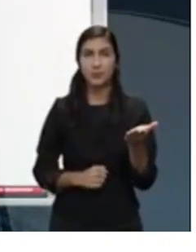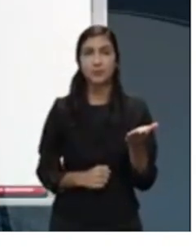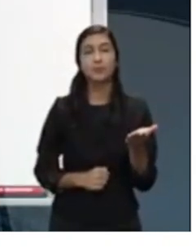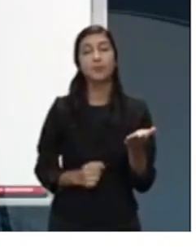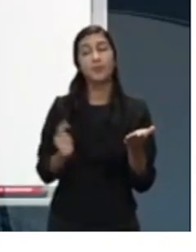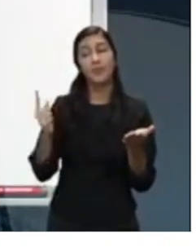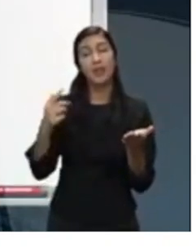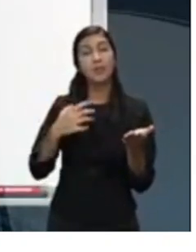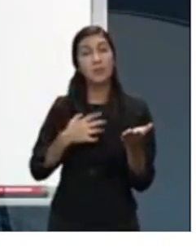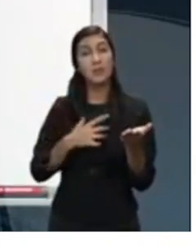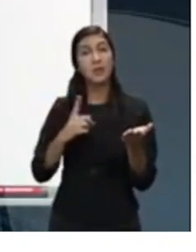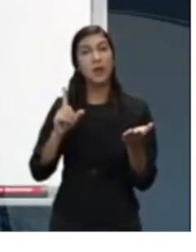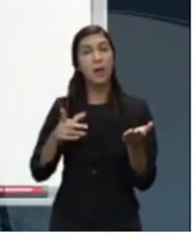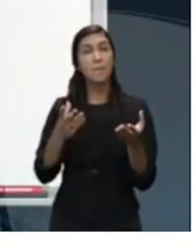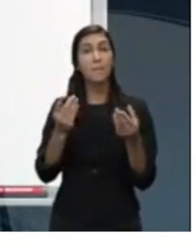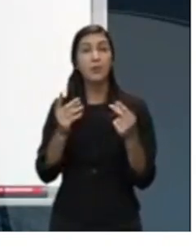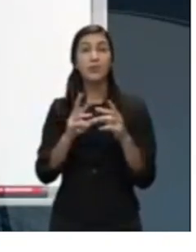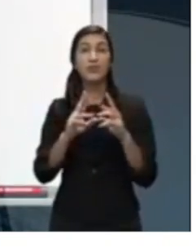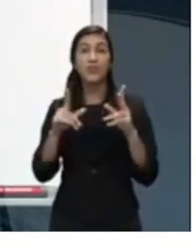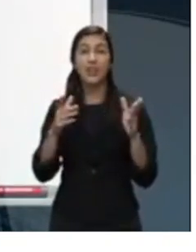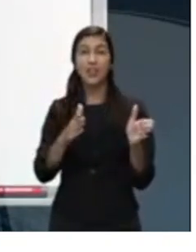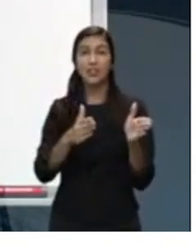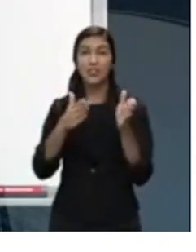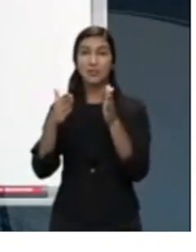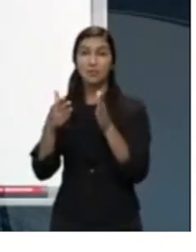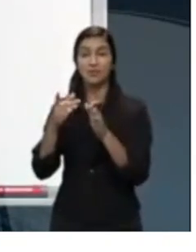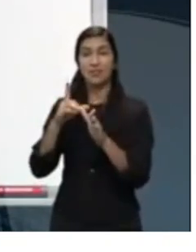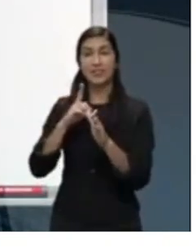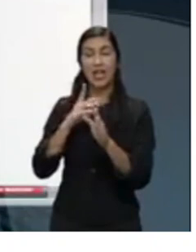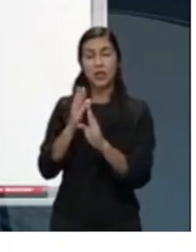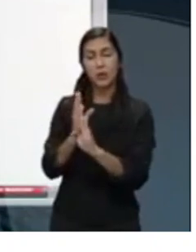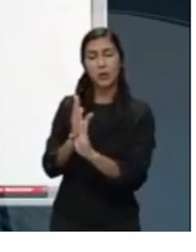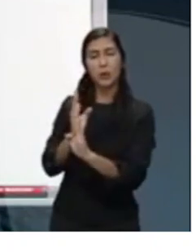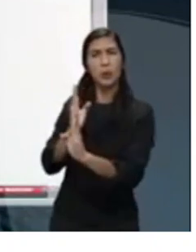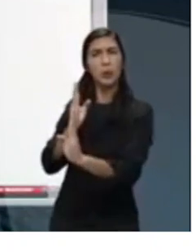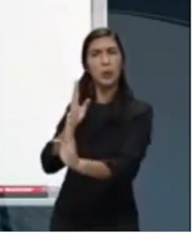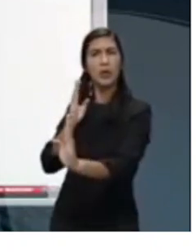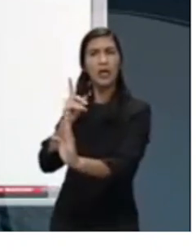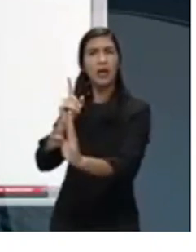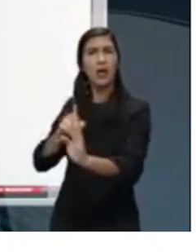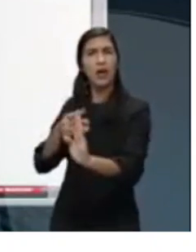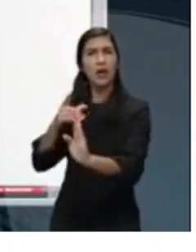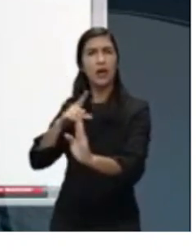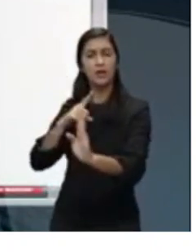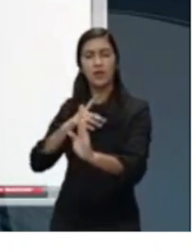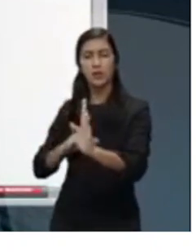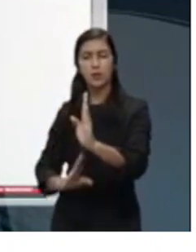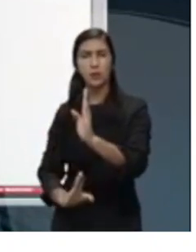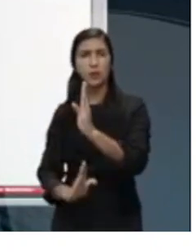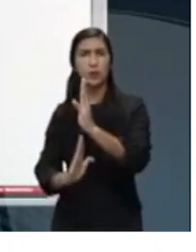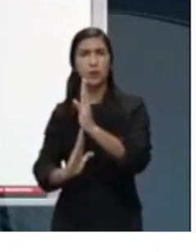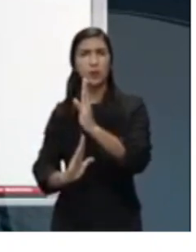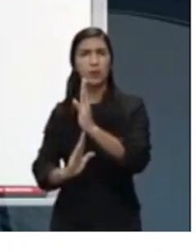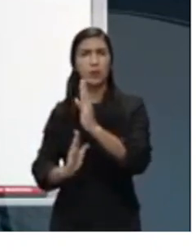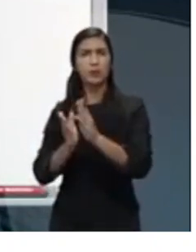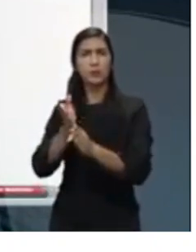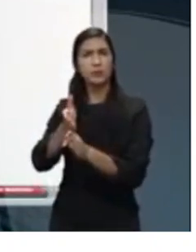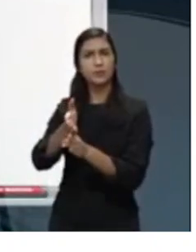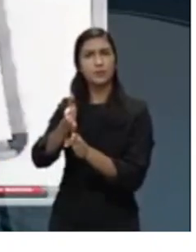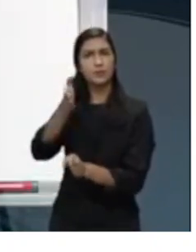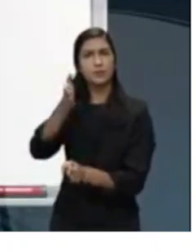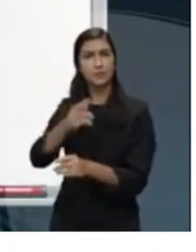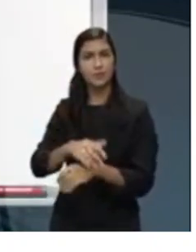Essa situação é bem diferente nos pilares de extremidade, que estão geralmente posicionados nas bordas das